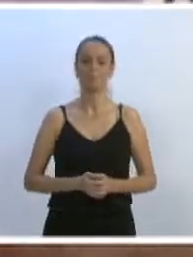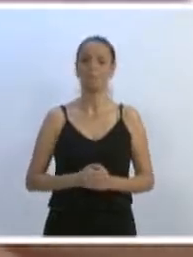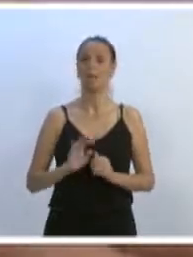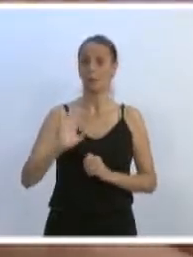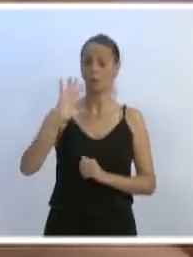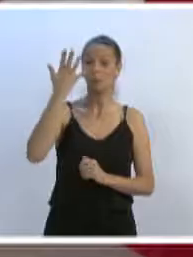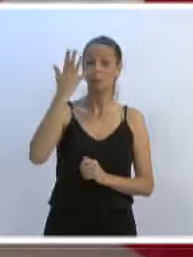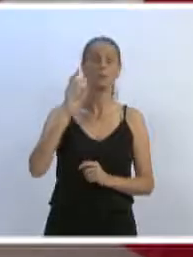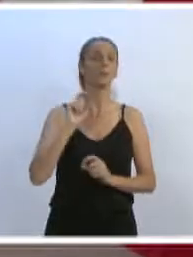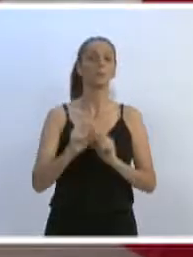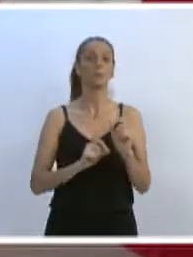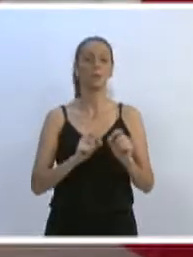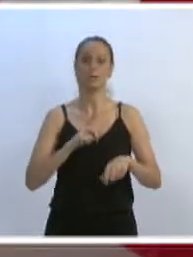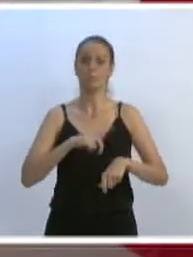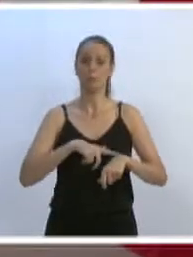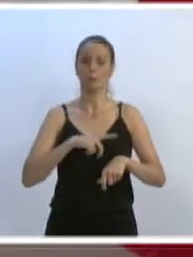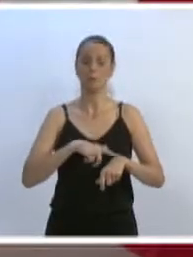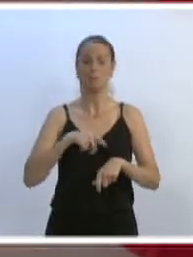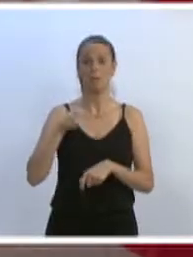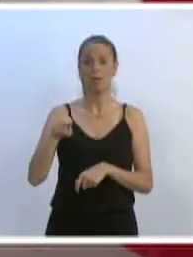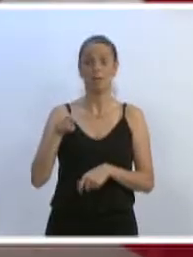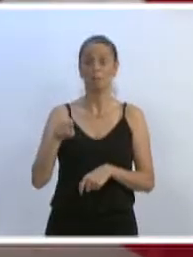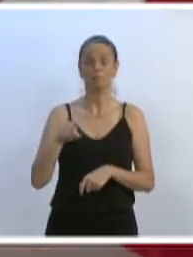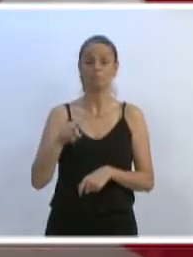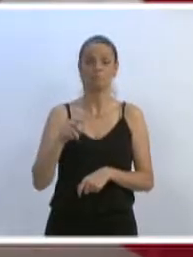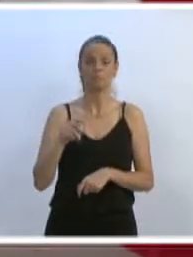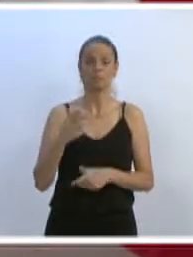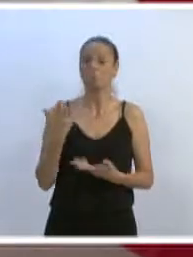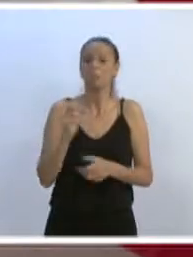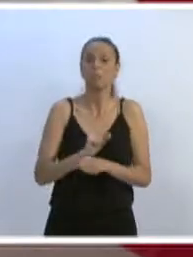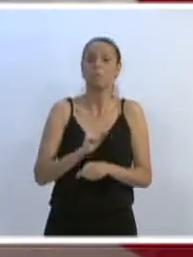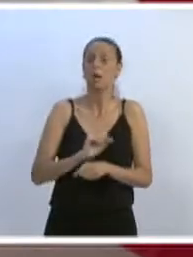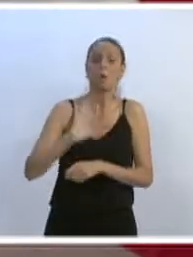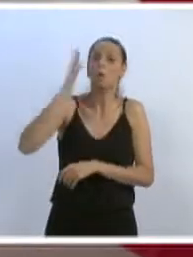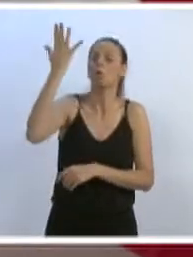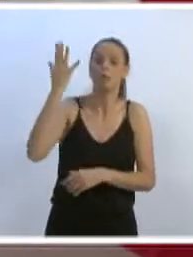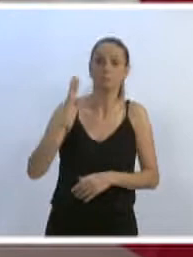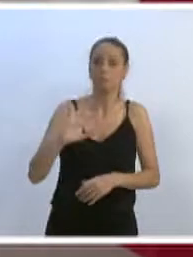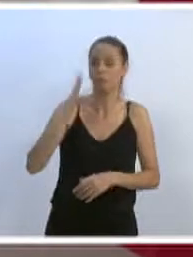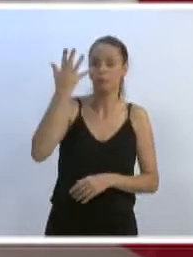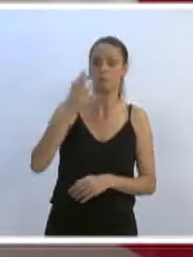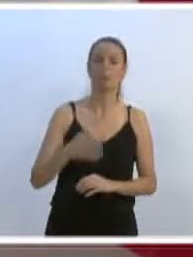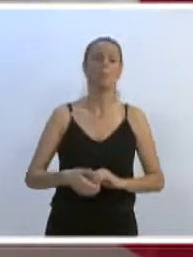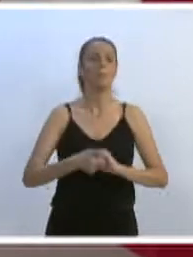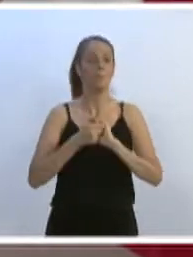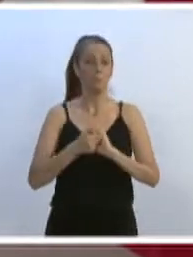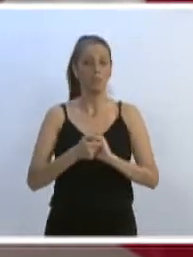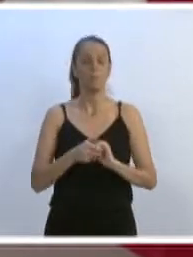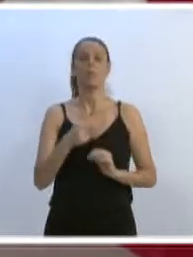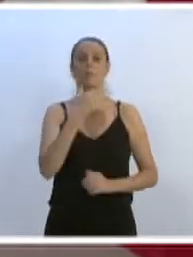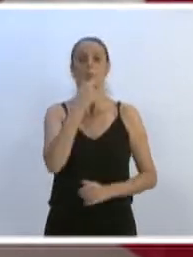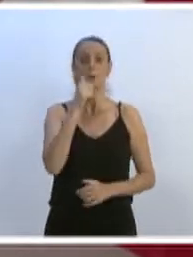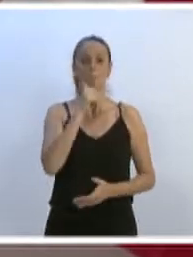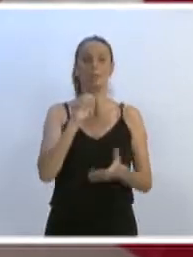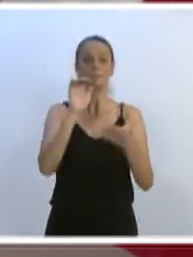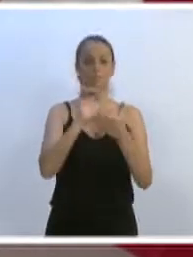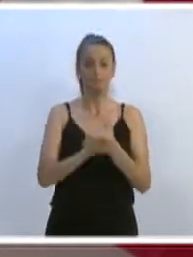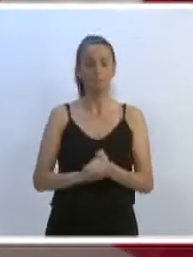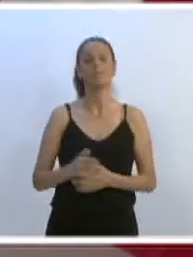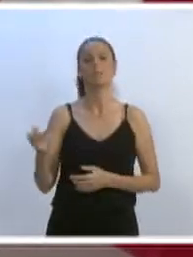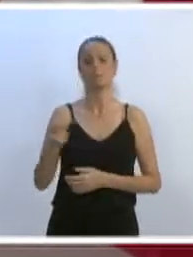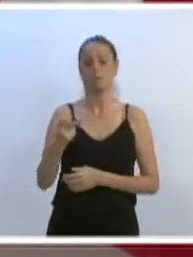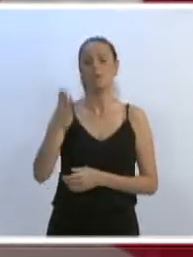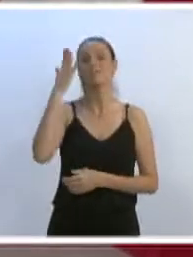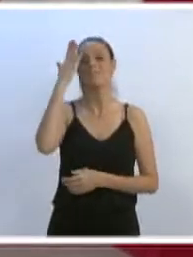num tempo do qual a pessoa menos espera então parabéns à oea mil queremos também falou de sua esposa só quem tem esse problema para saber o